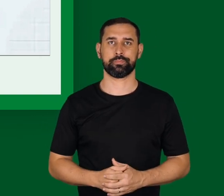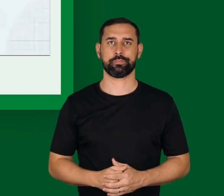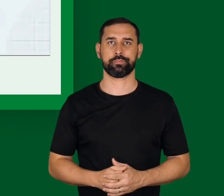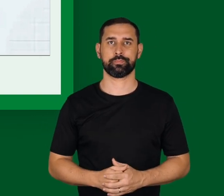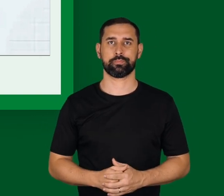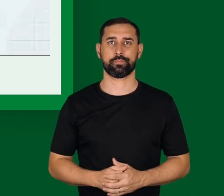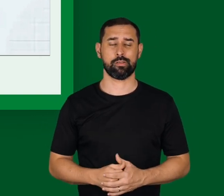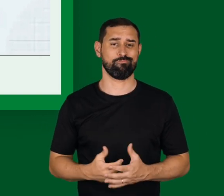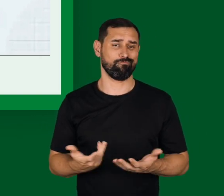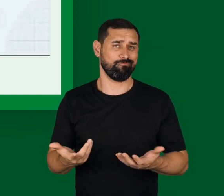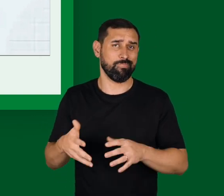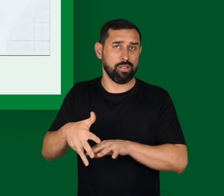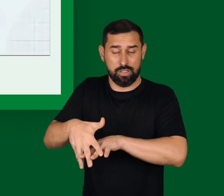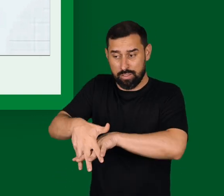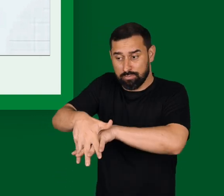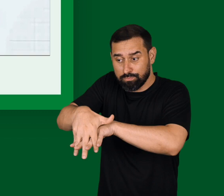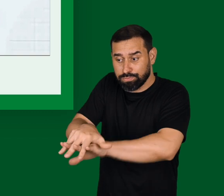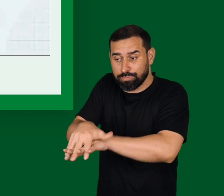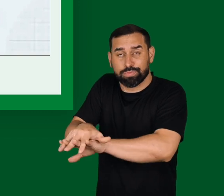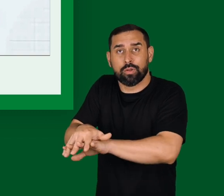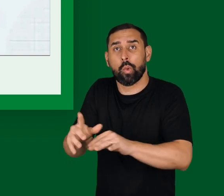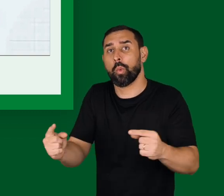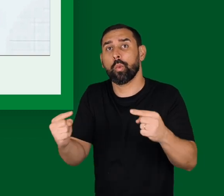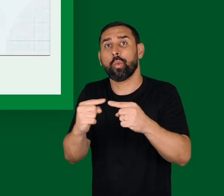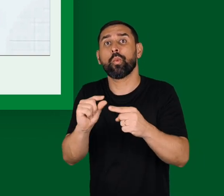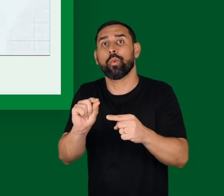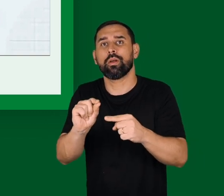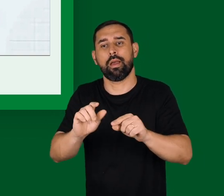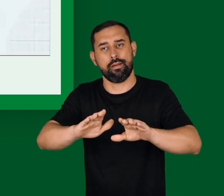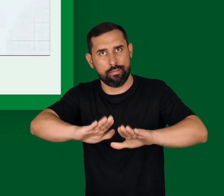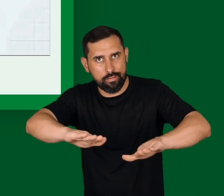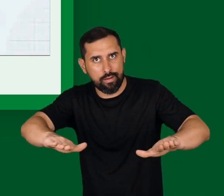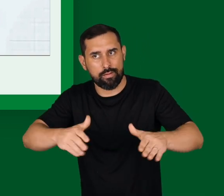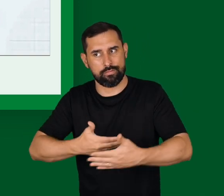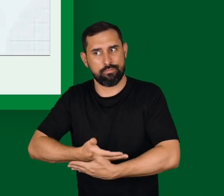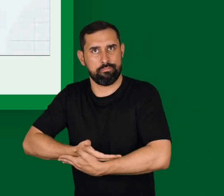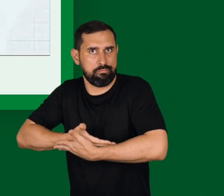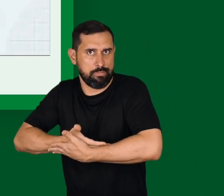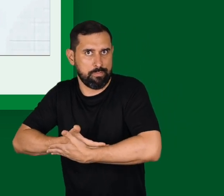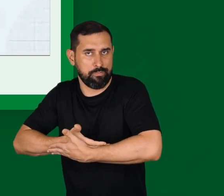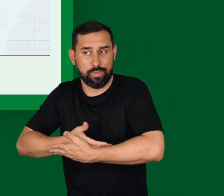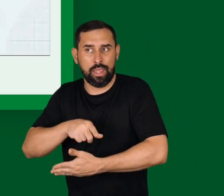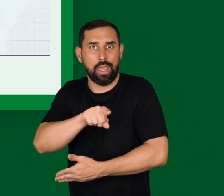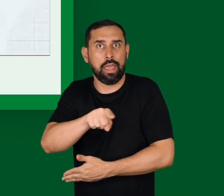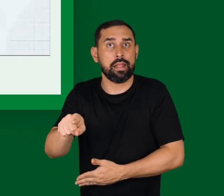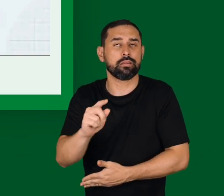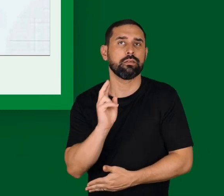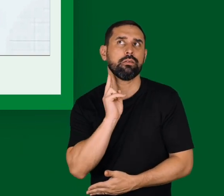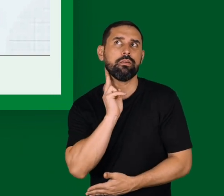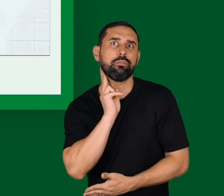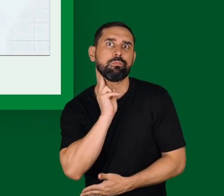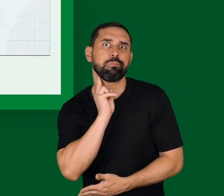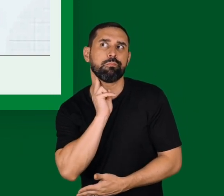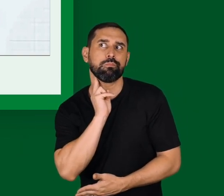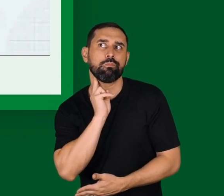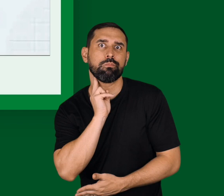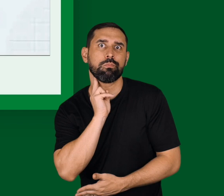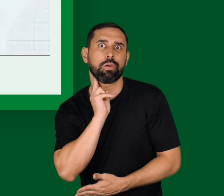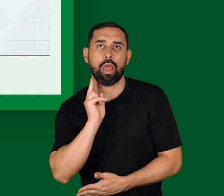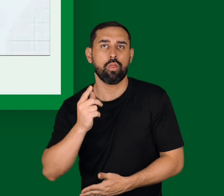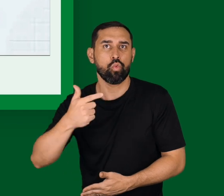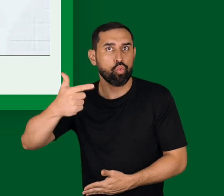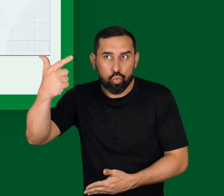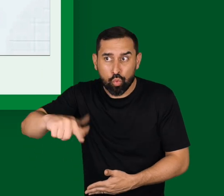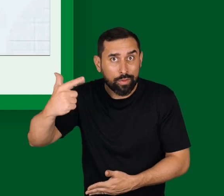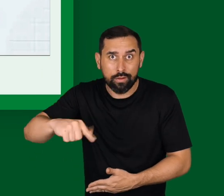respirações, tá? Então, a massagem cardíaca está indicada para as crianças e bebês, né? aonde a